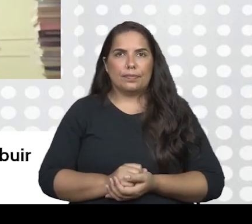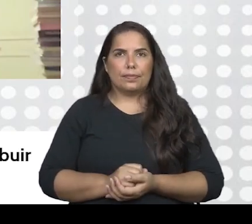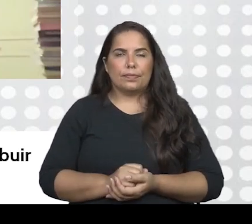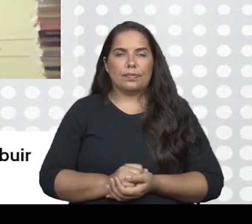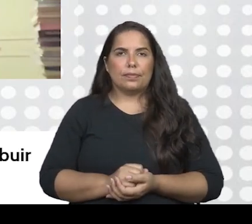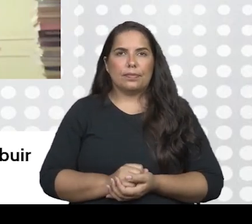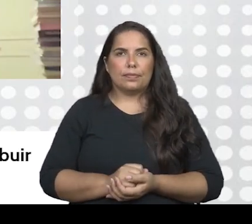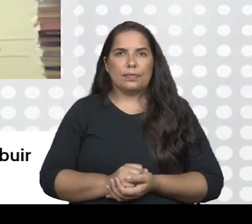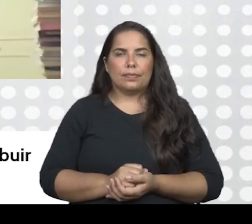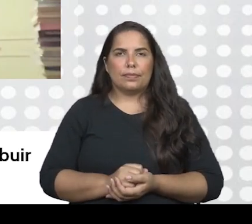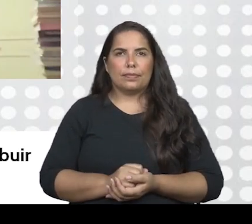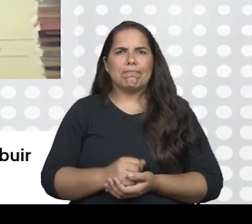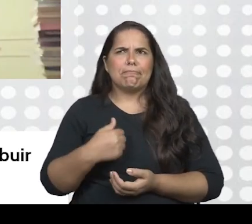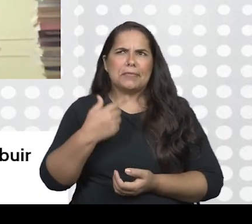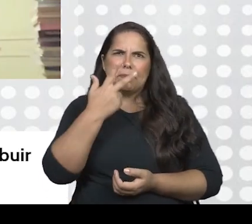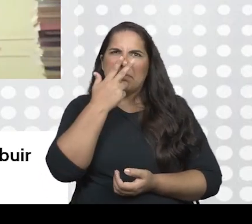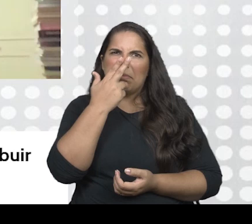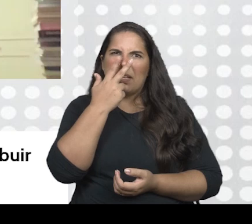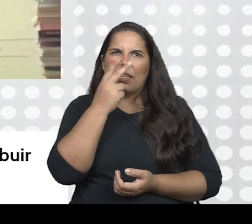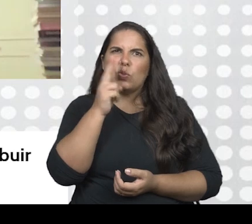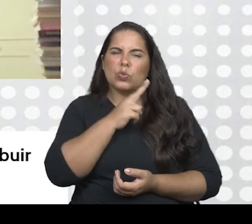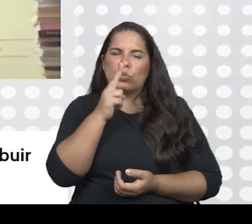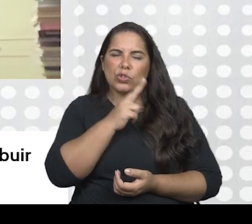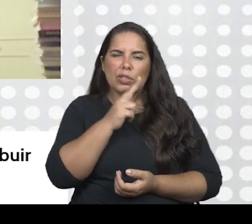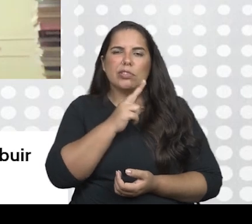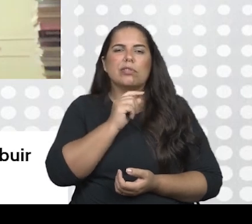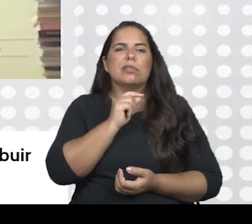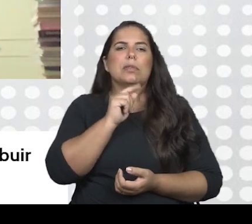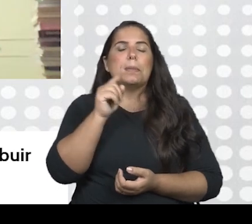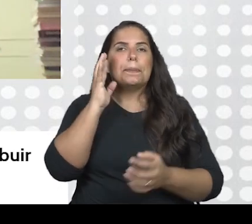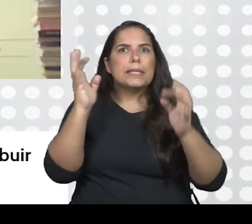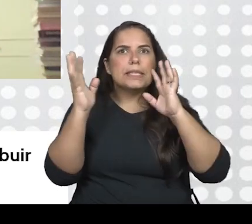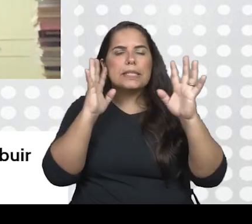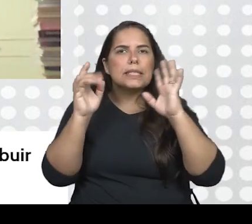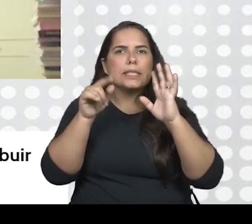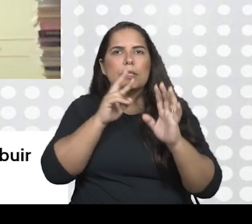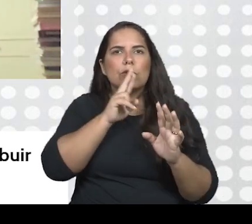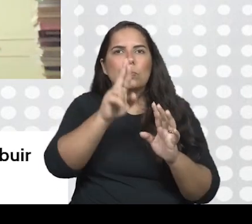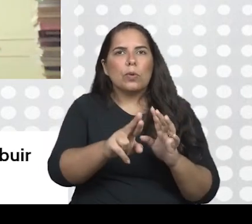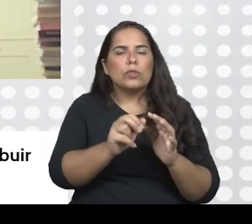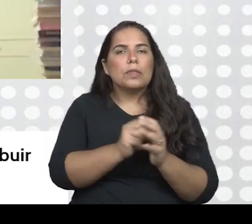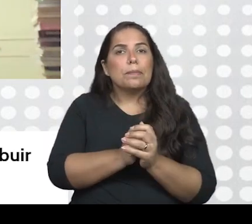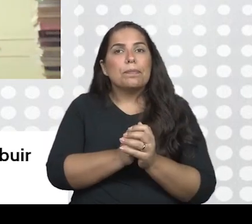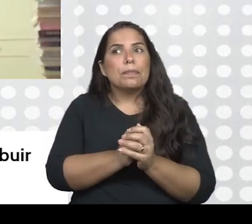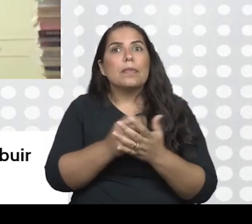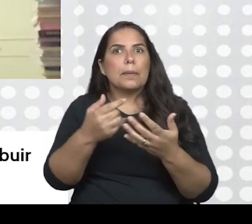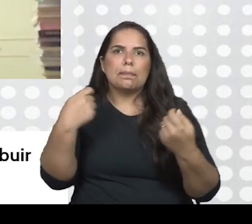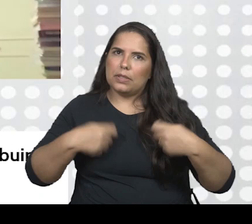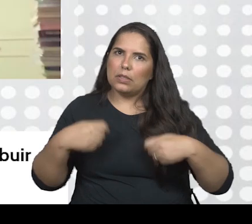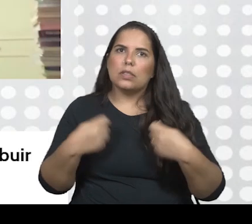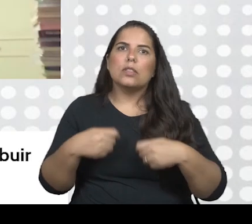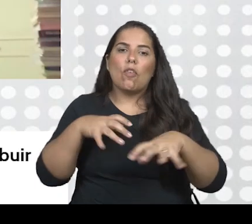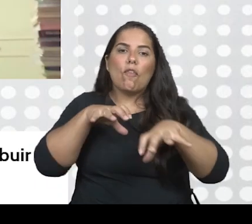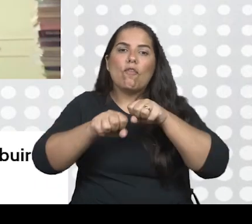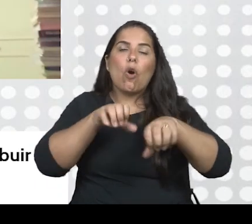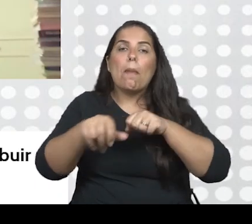que me parece muito urgente para pensar essa resposta é que precisamos